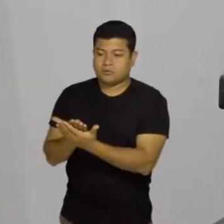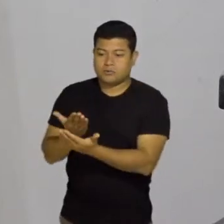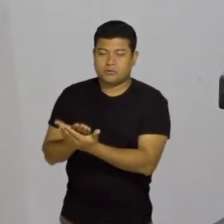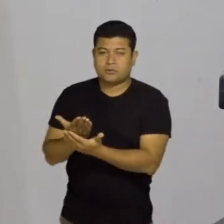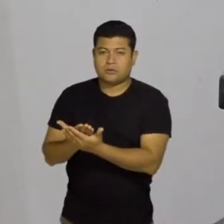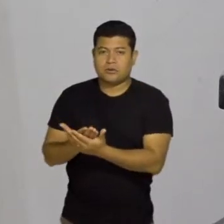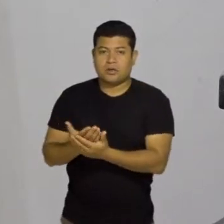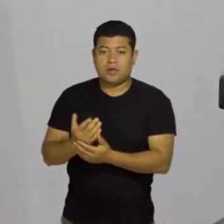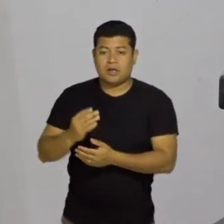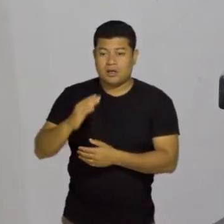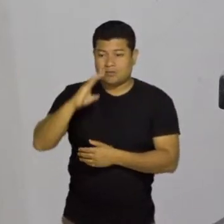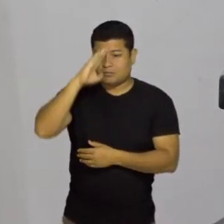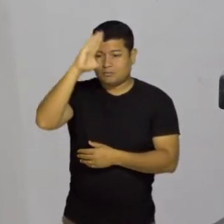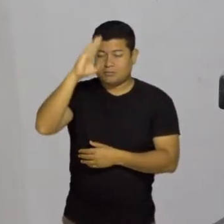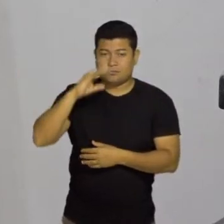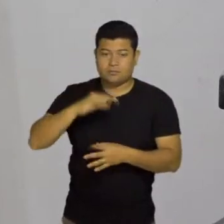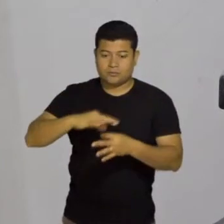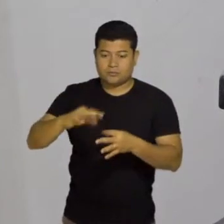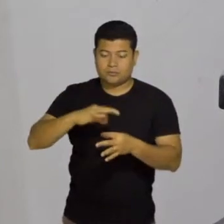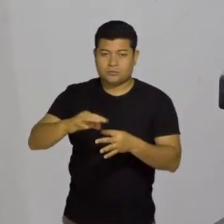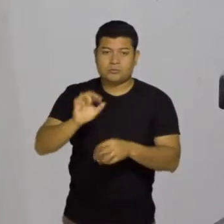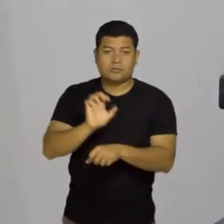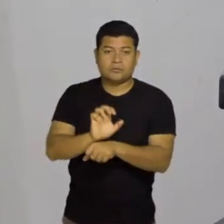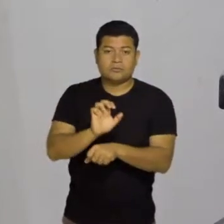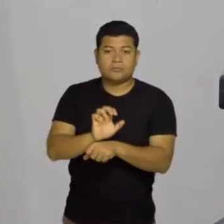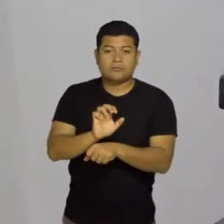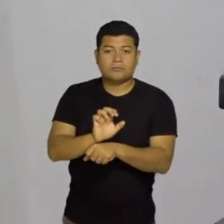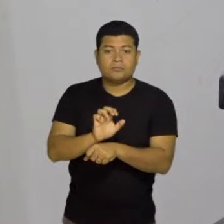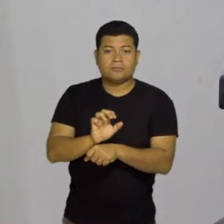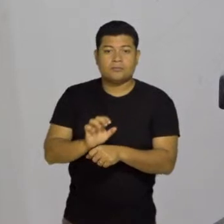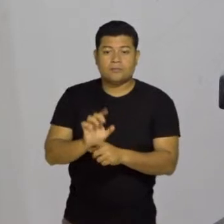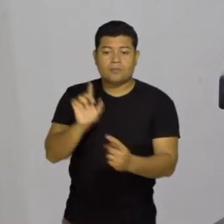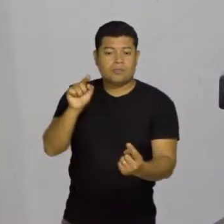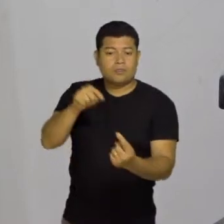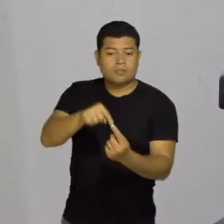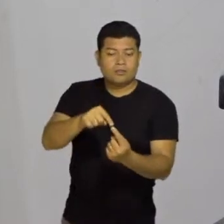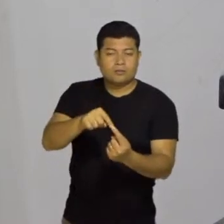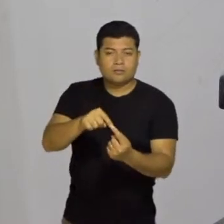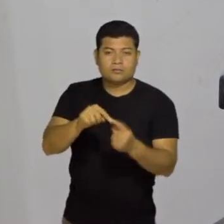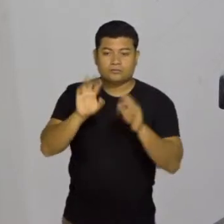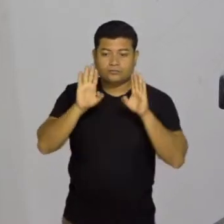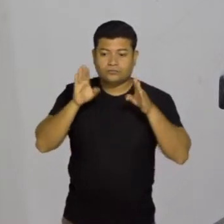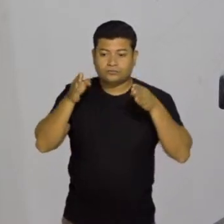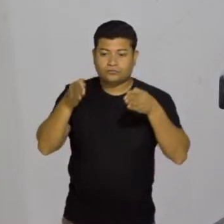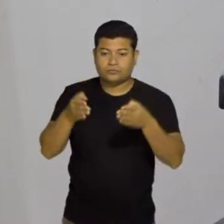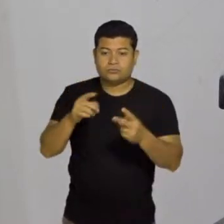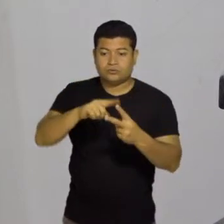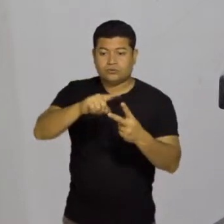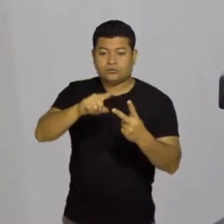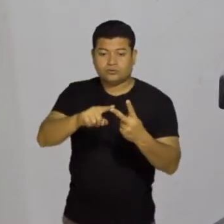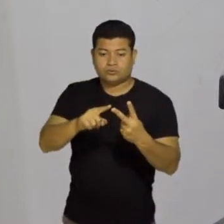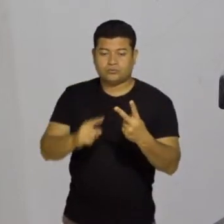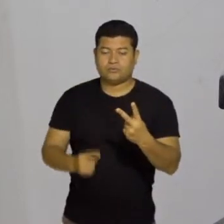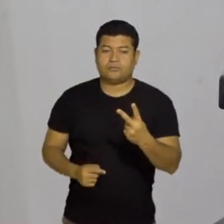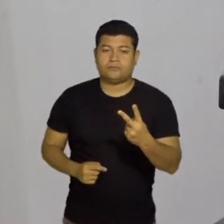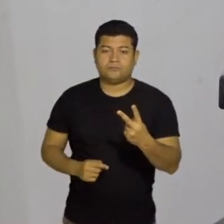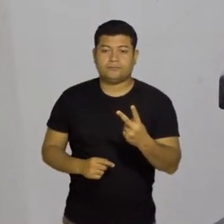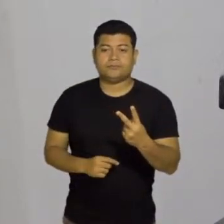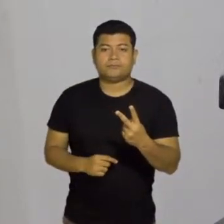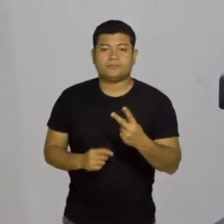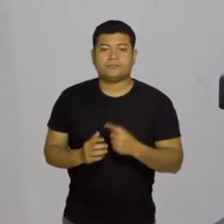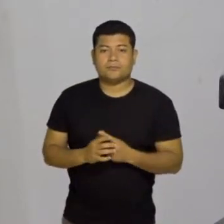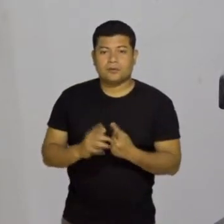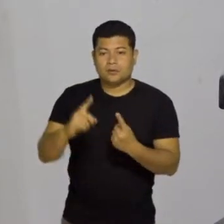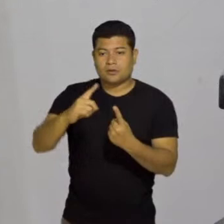presidente. E com uma missão específica e dois grandes objetivos. A